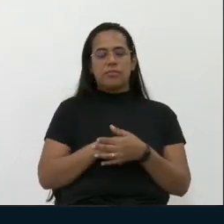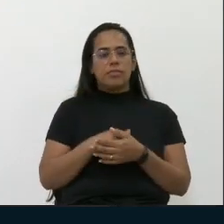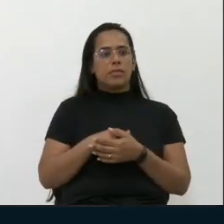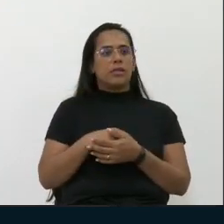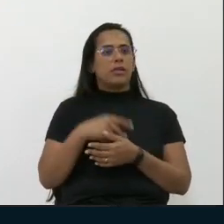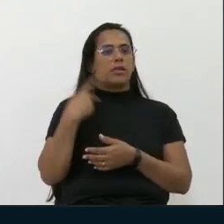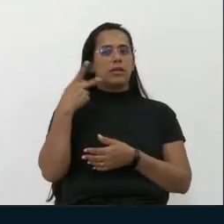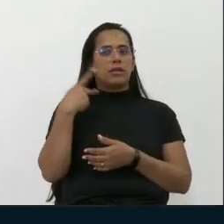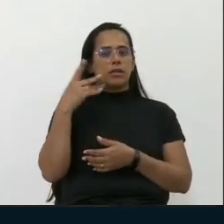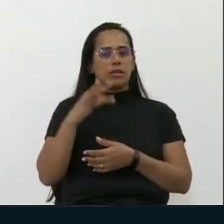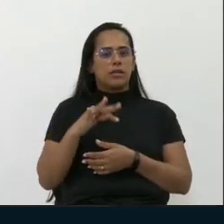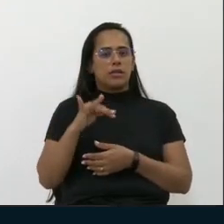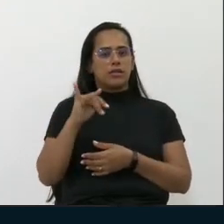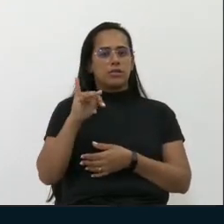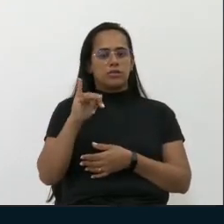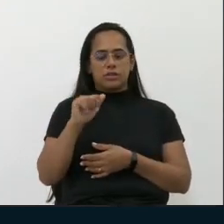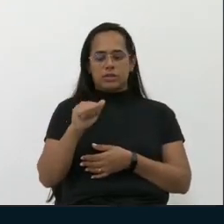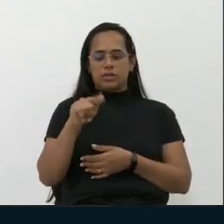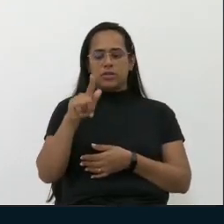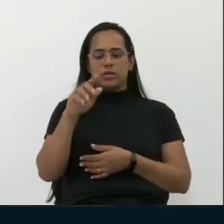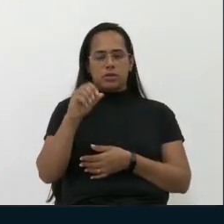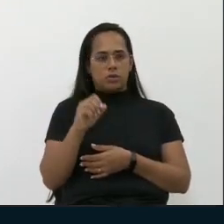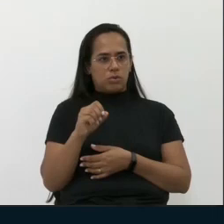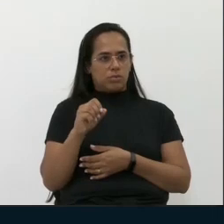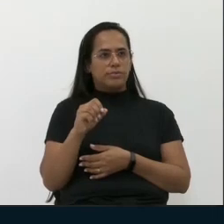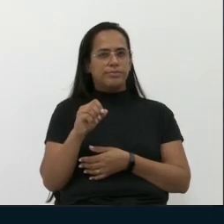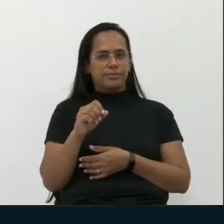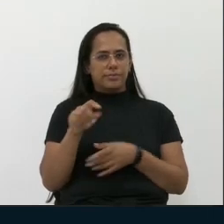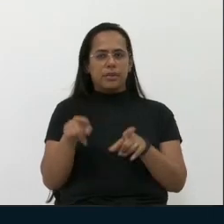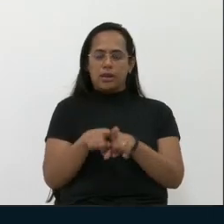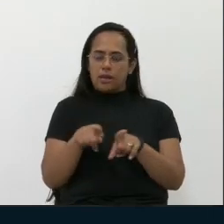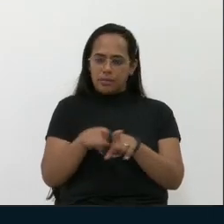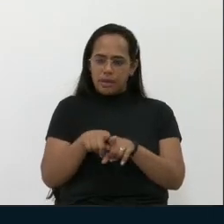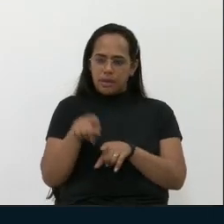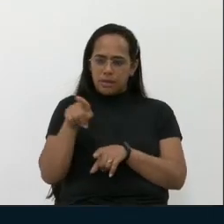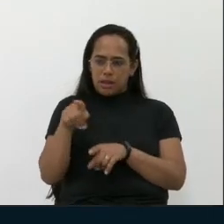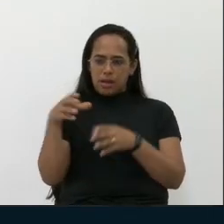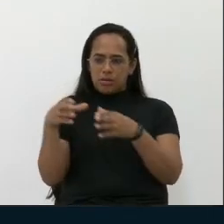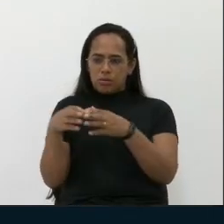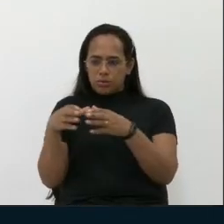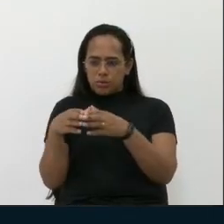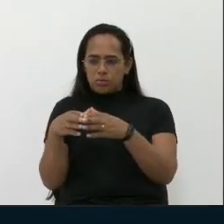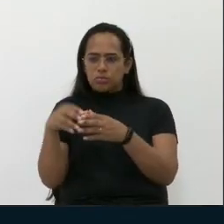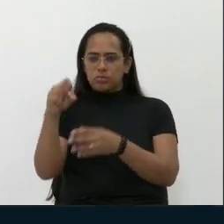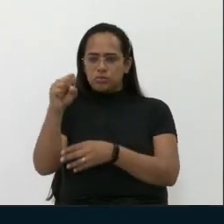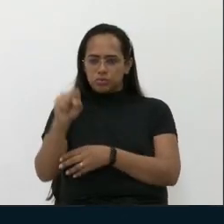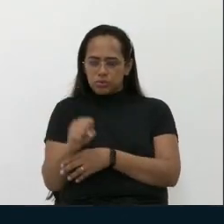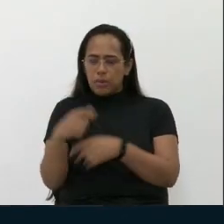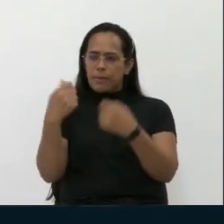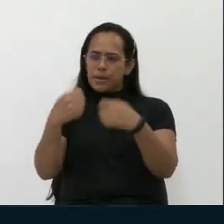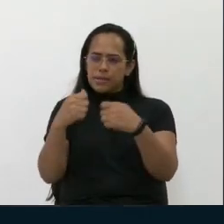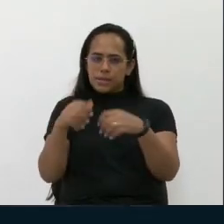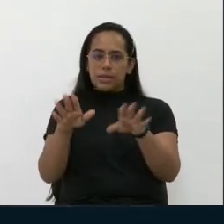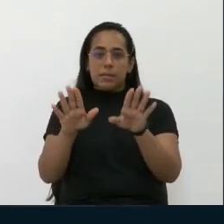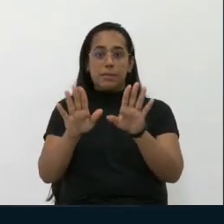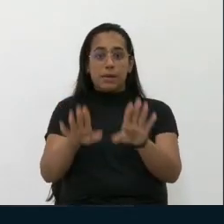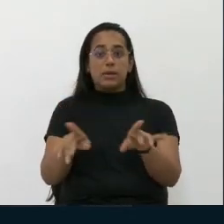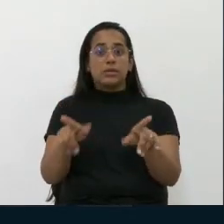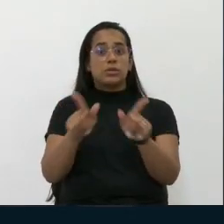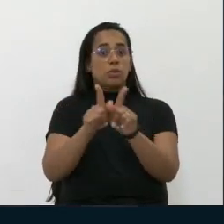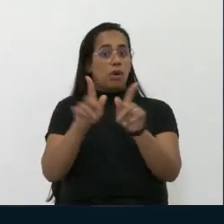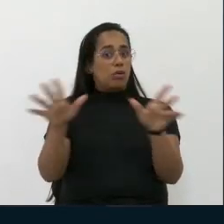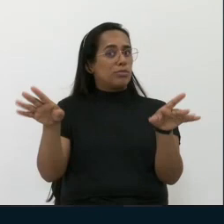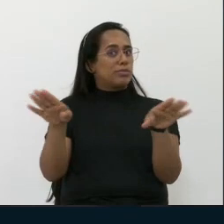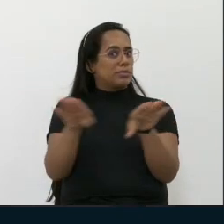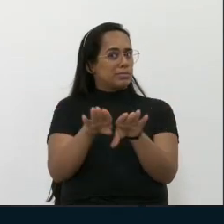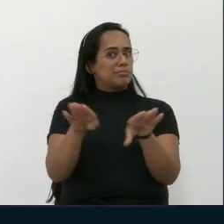Surfista, também, lá no Sul, né? Eu entendo, os irmãos do Sul estão precisando, mas Guarulhos também está precisando, gente. Está na hora de